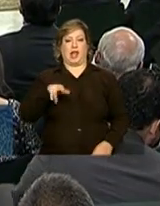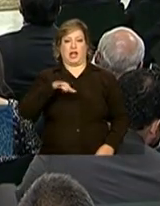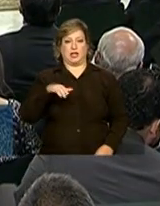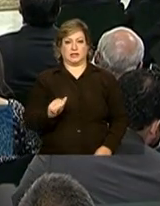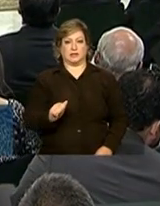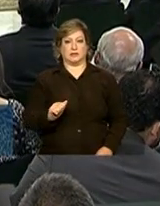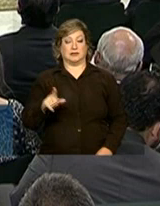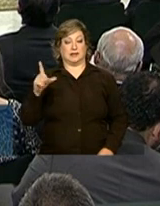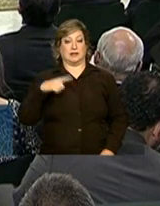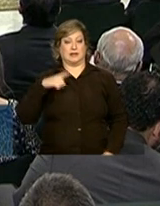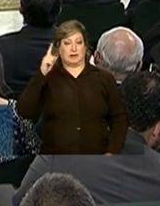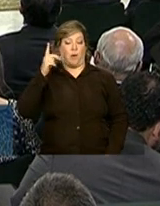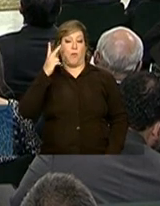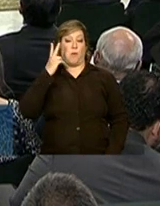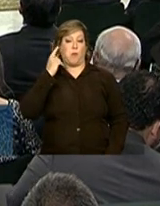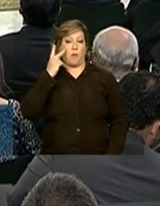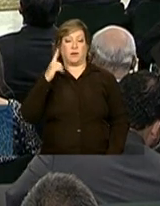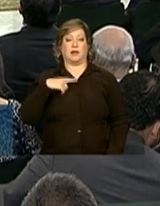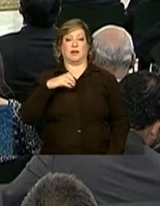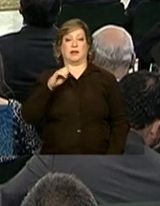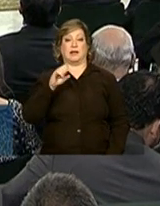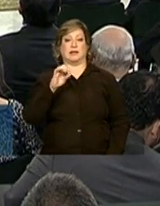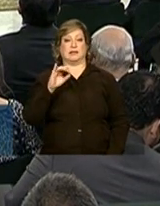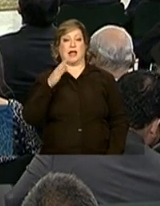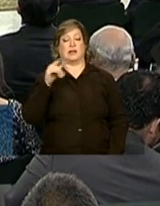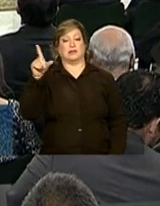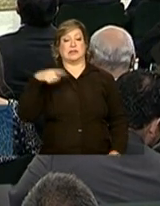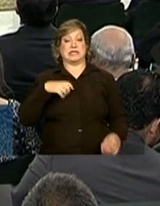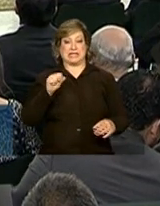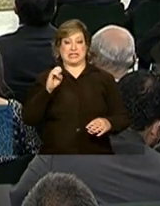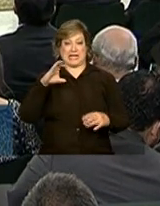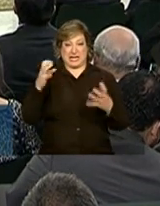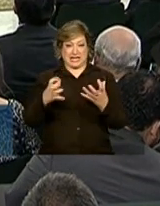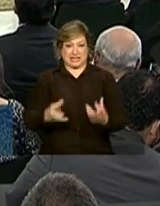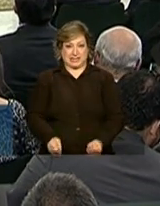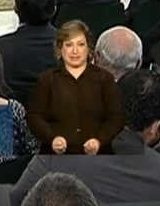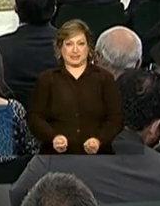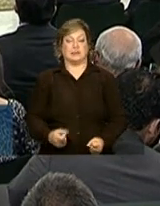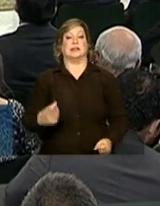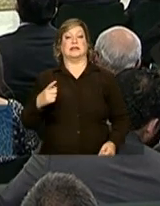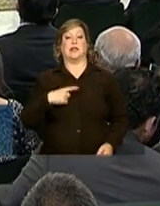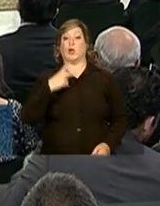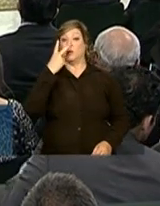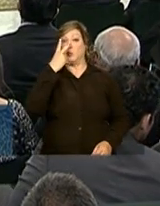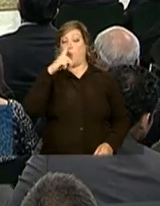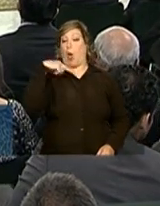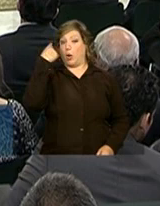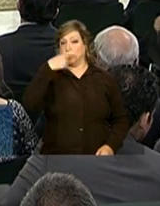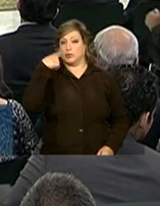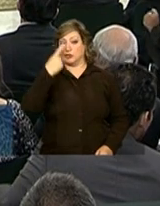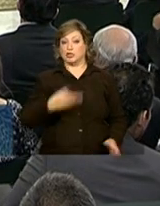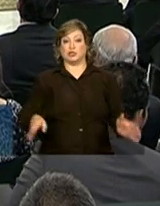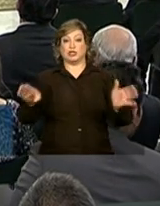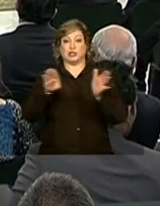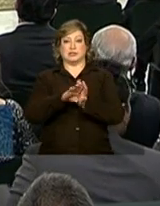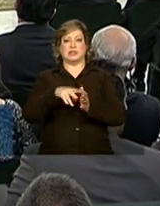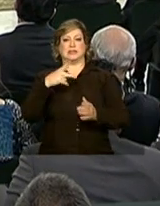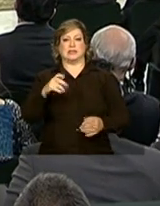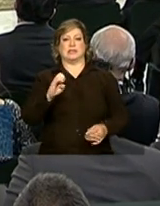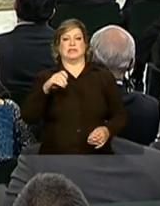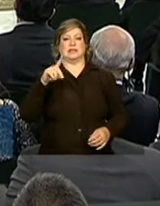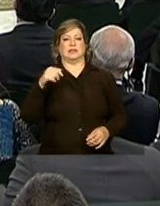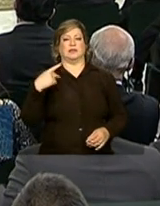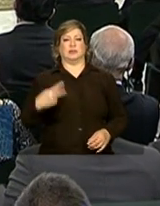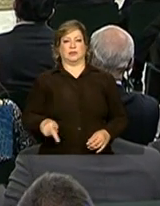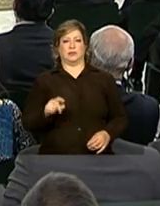Ceará não tem verão nem inverno, na estação seca, nós... São 2 horas para chegar na sede do município. E na estação chuvosa,